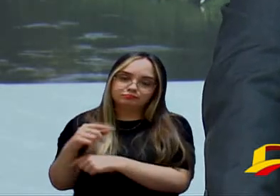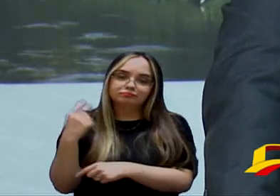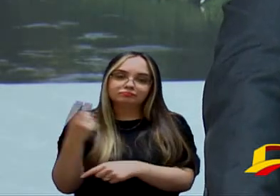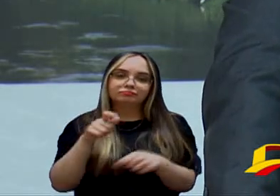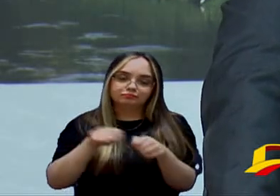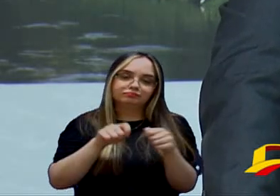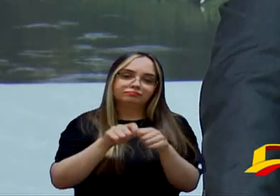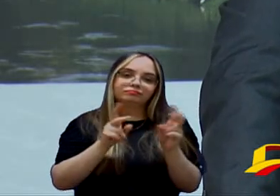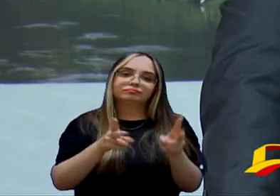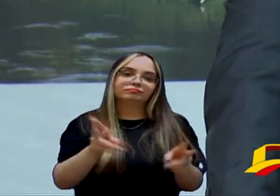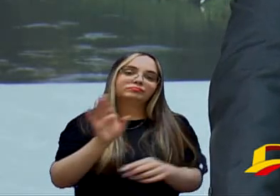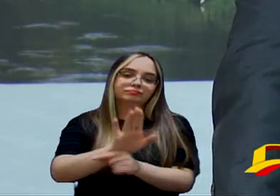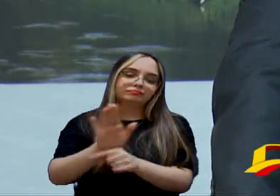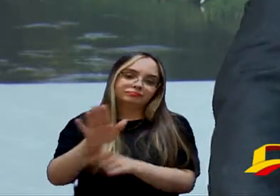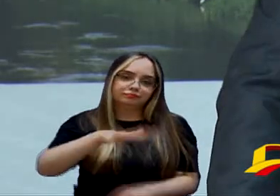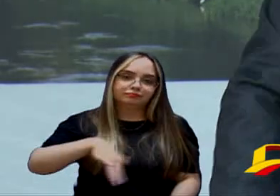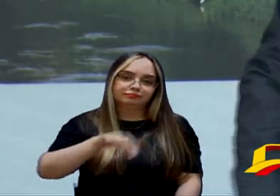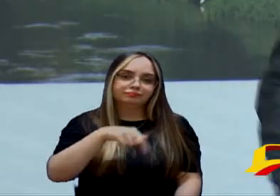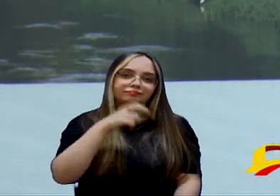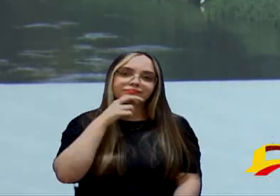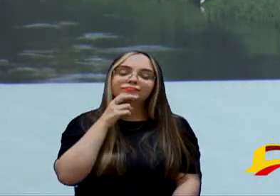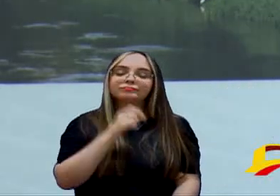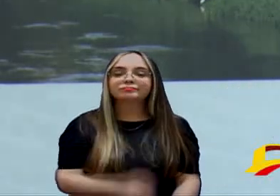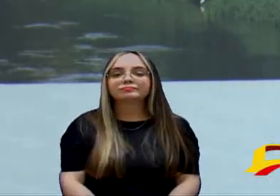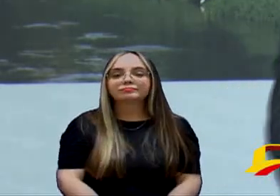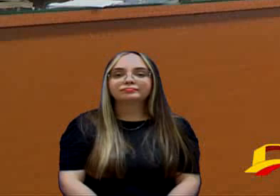de melhor para a população Sorocabana